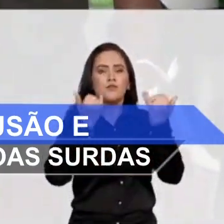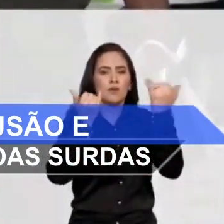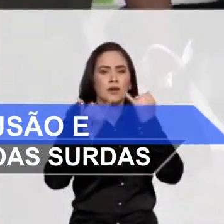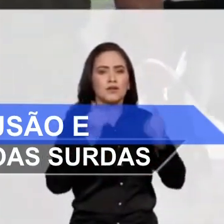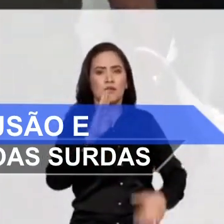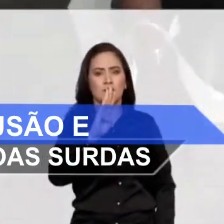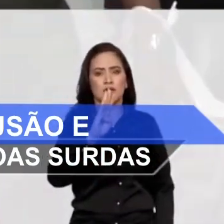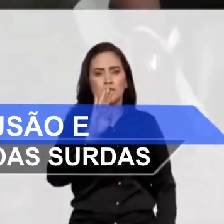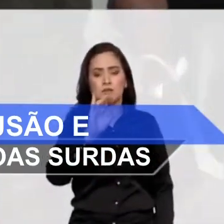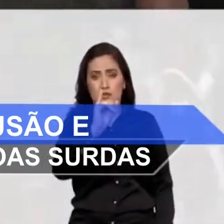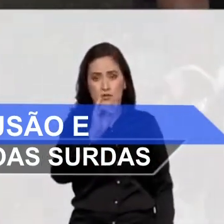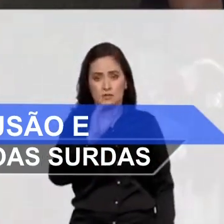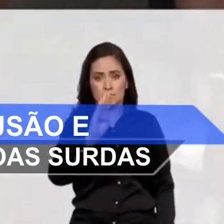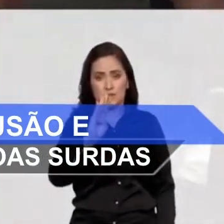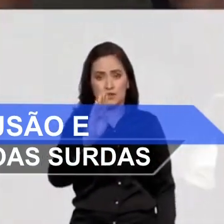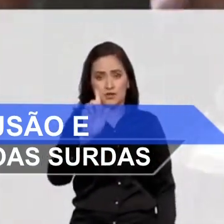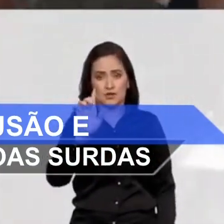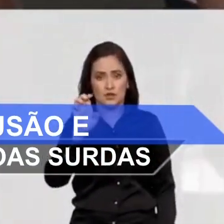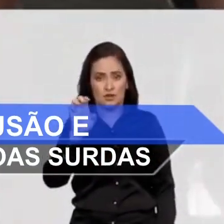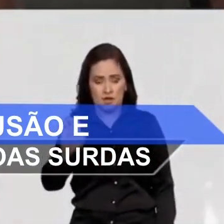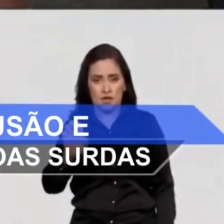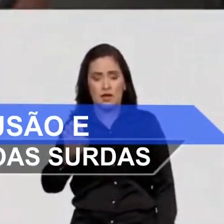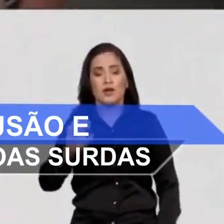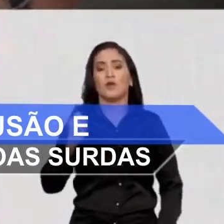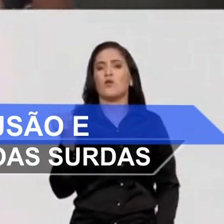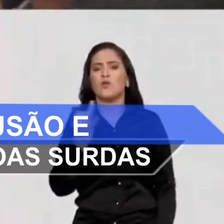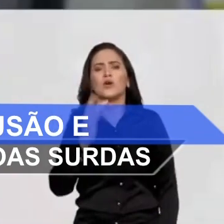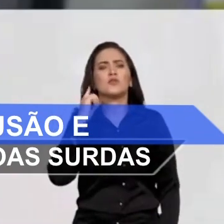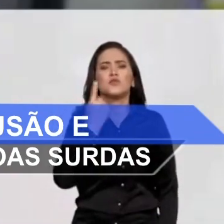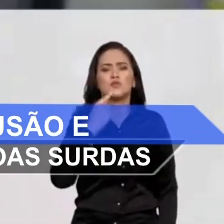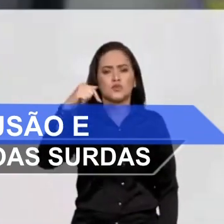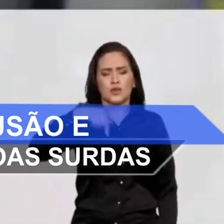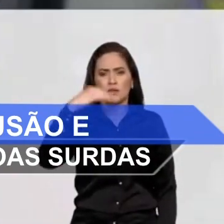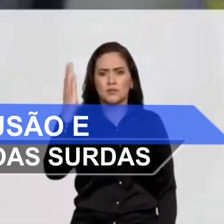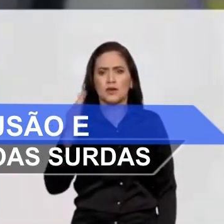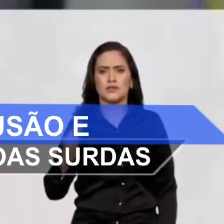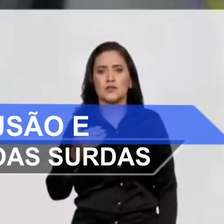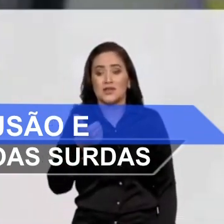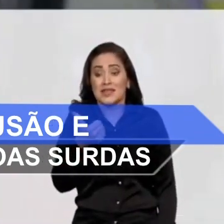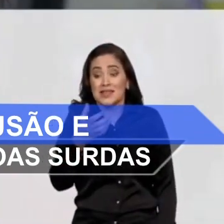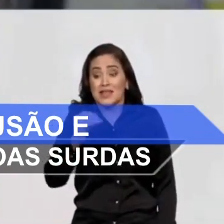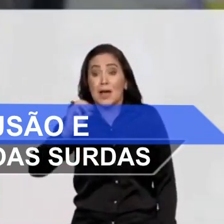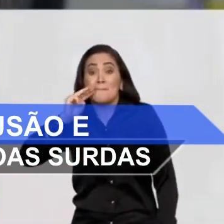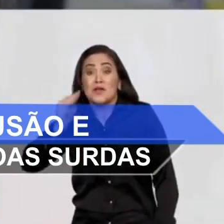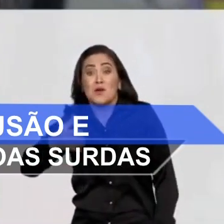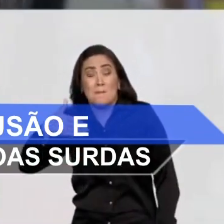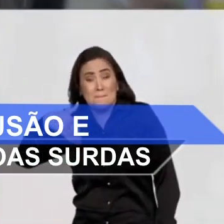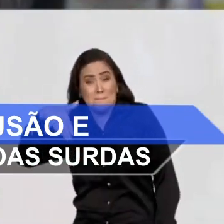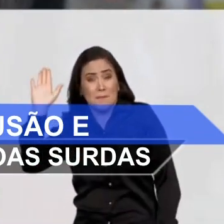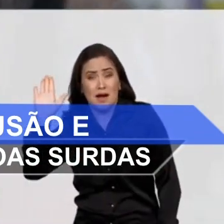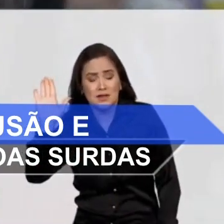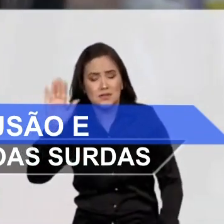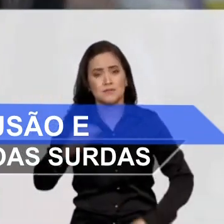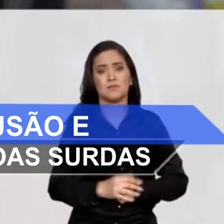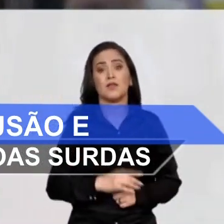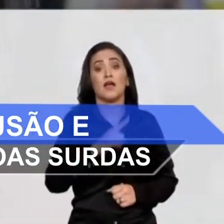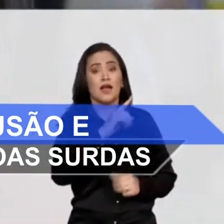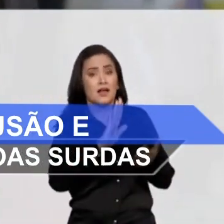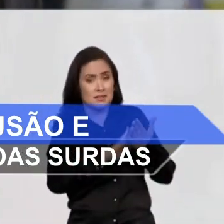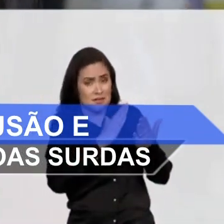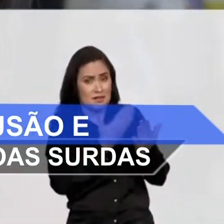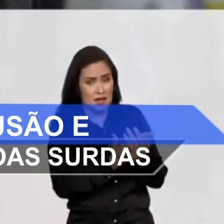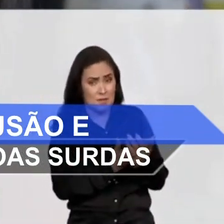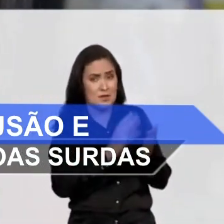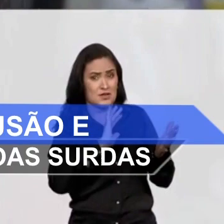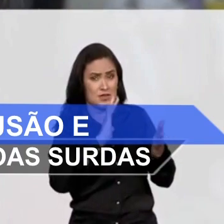o número de pessoas surdas no Brasil ultrapassa 10 milhões. Segundo esta intérprete de Libras, a função que ela exerce é